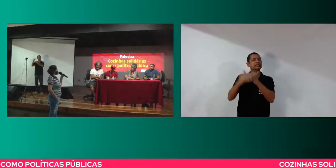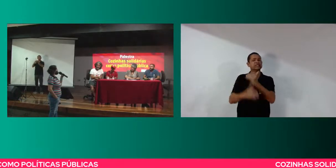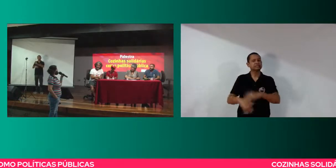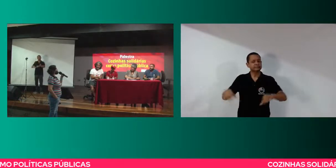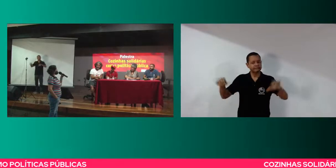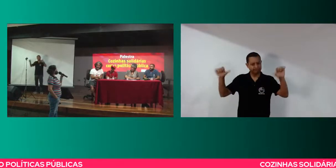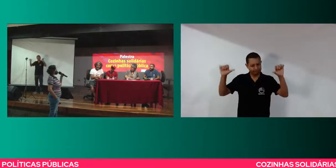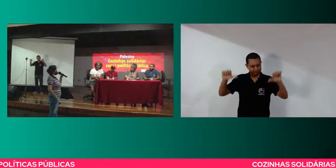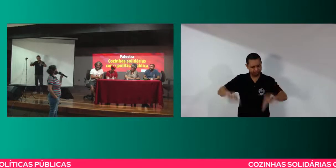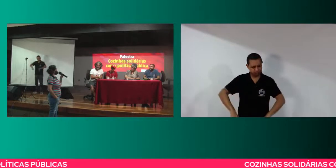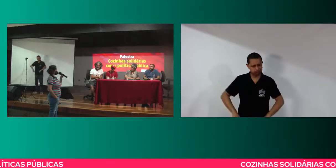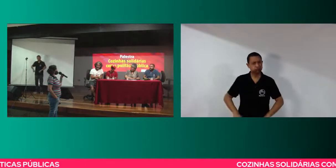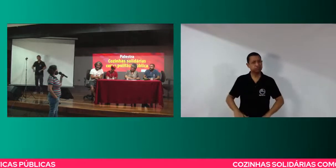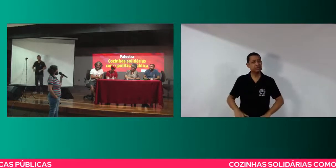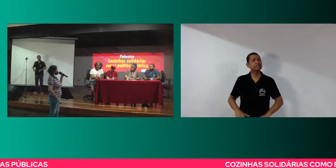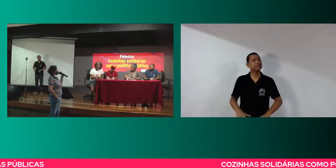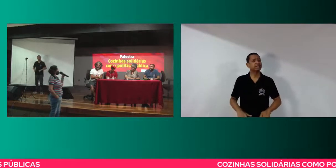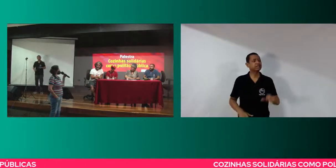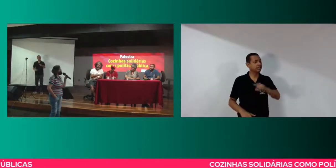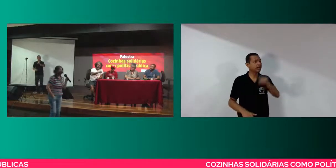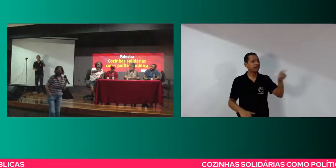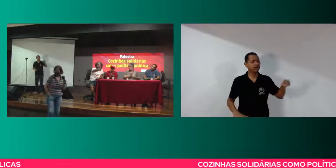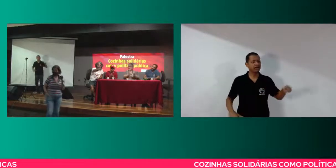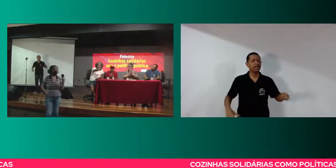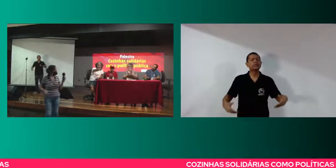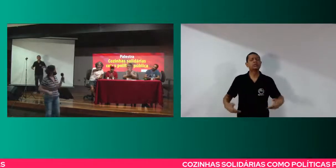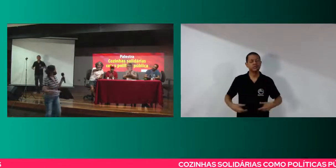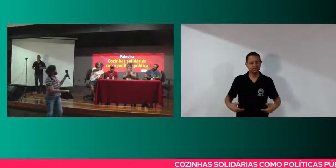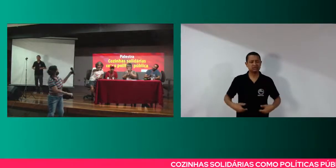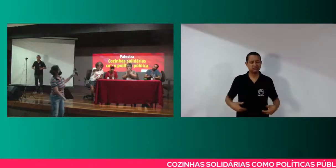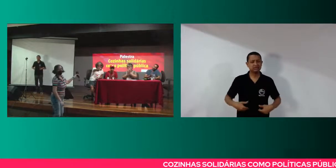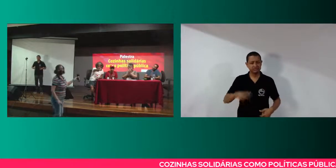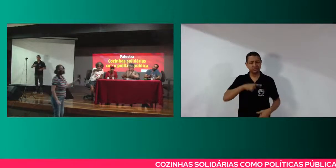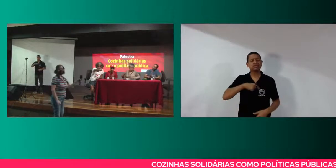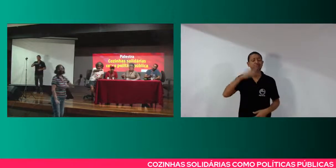e só quer passa por ela que sabe Muito obrigada